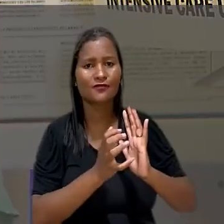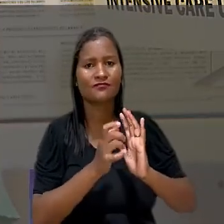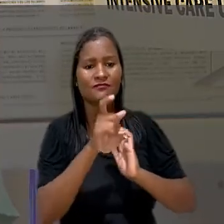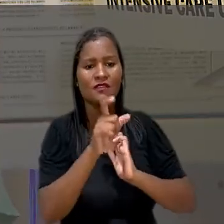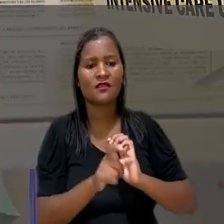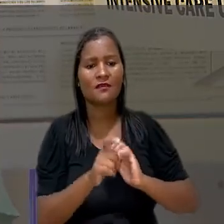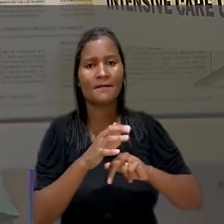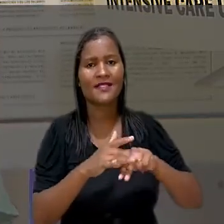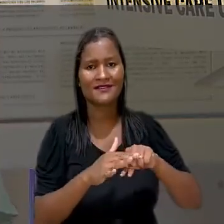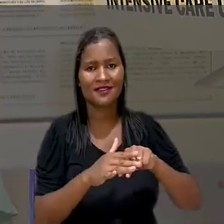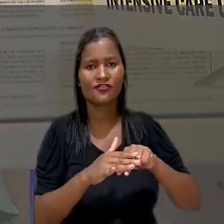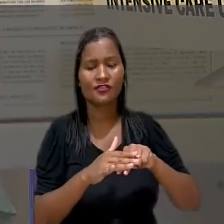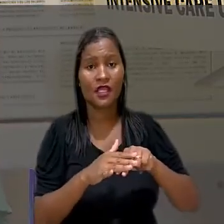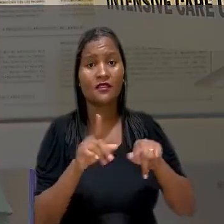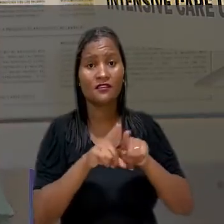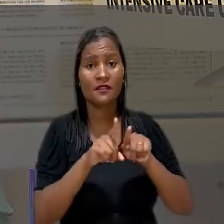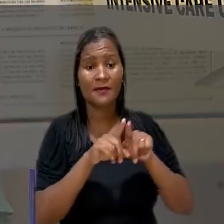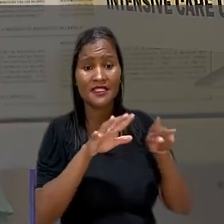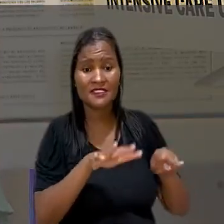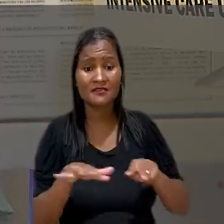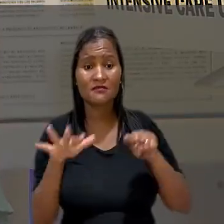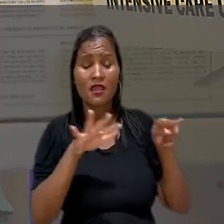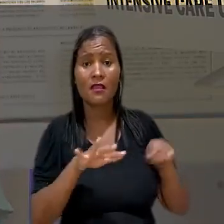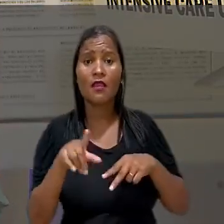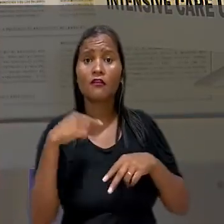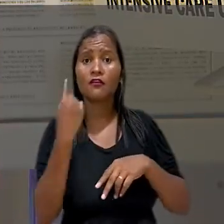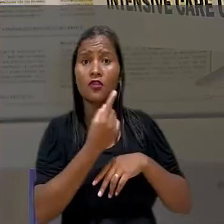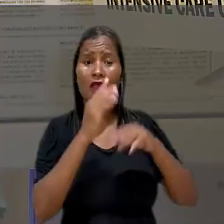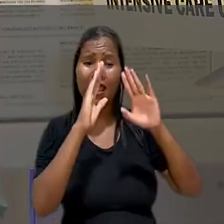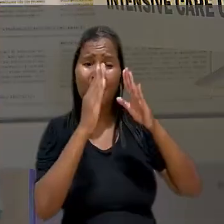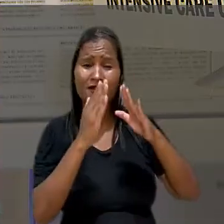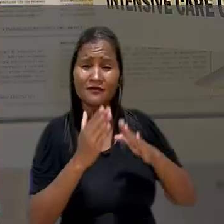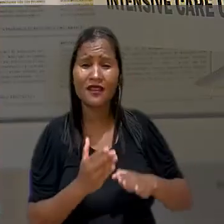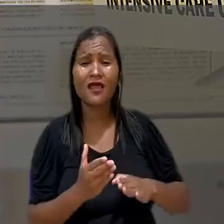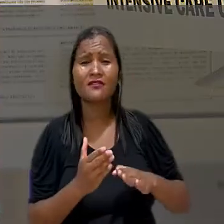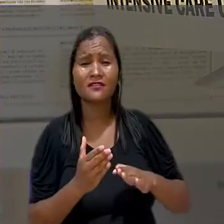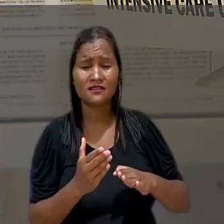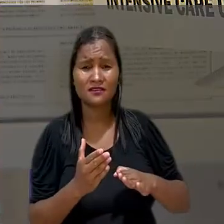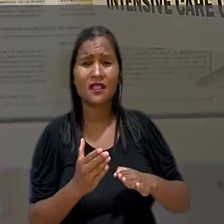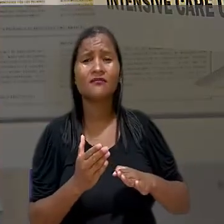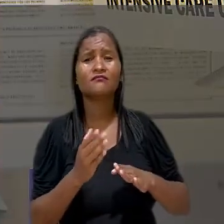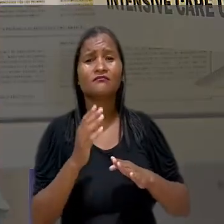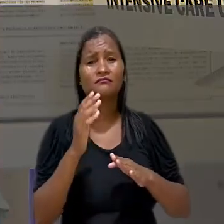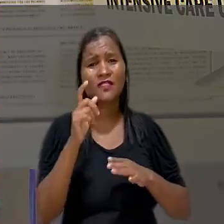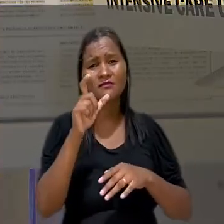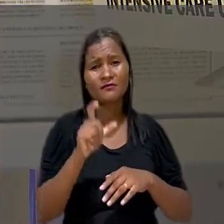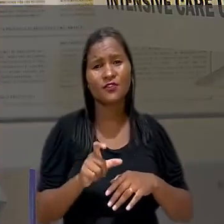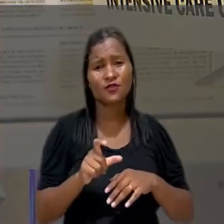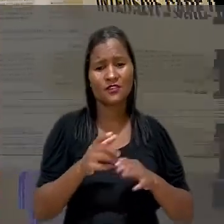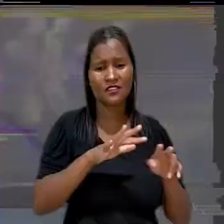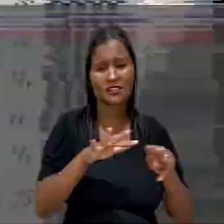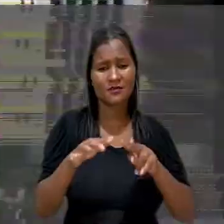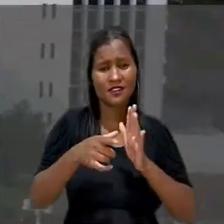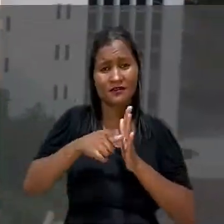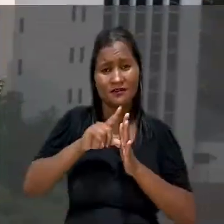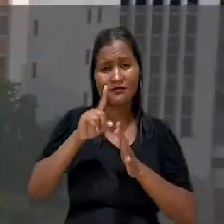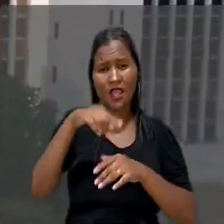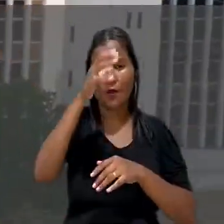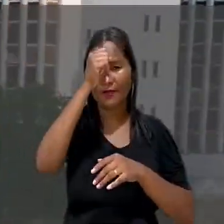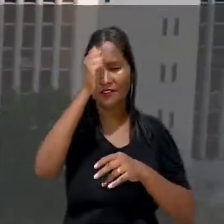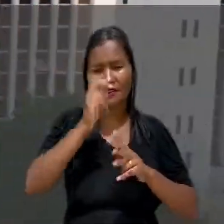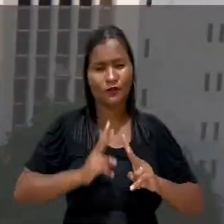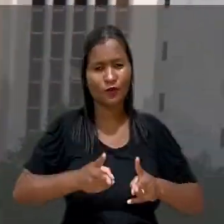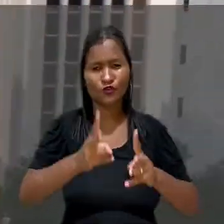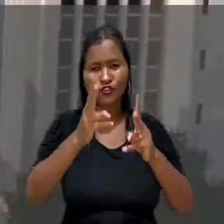E semanalmente a gente faz a análise dos casos que foram monitorizados na semana anterior. Então é um aprendizado